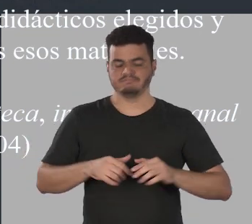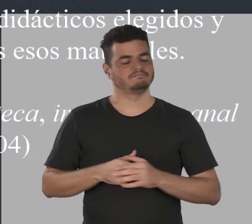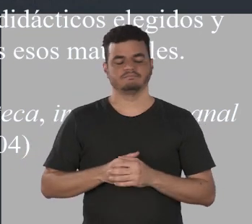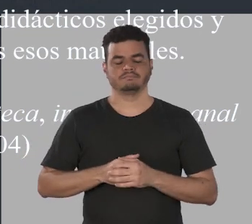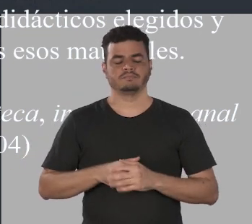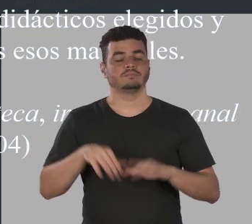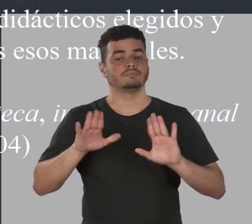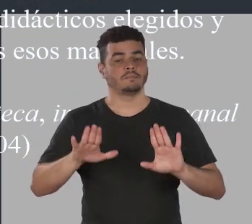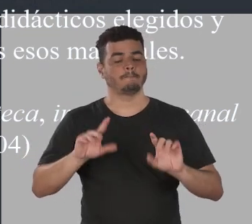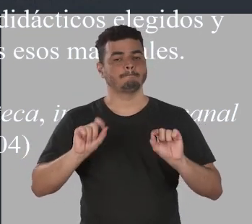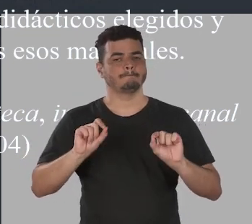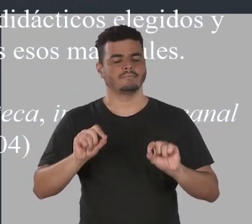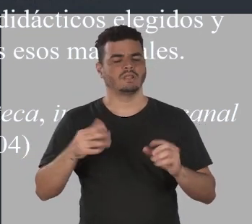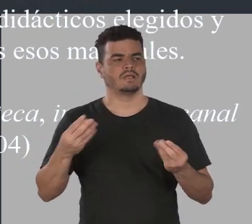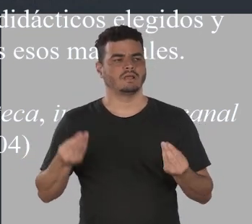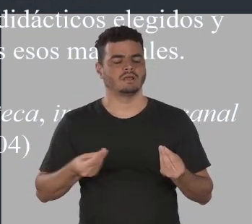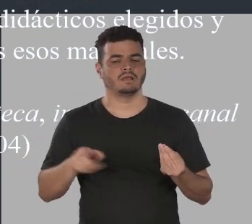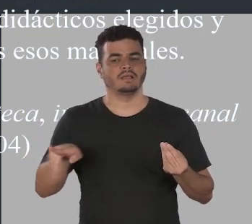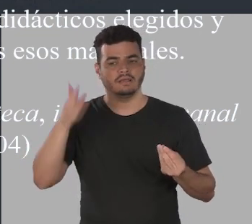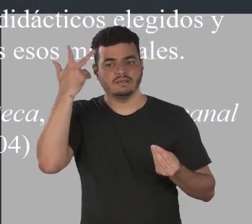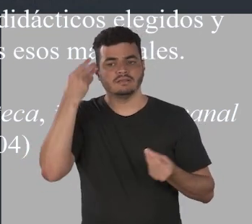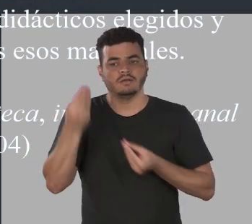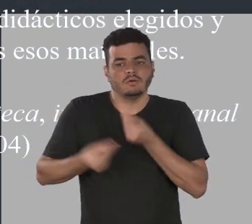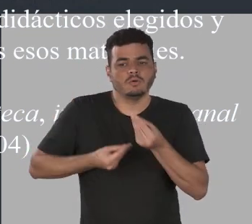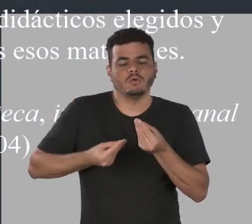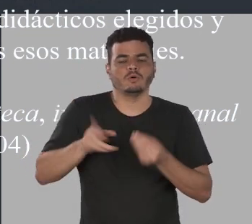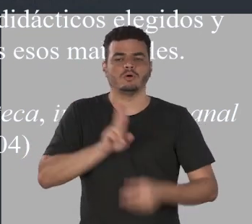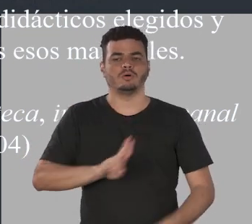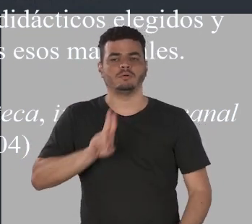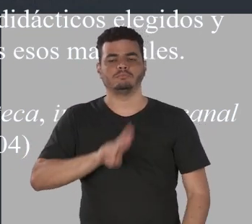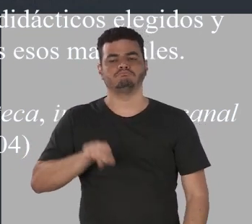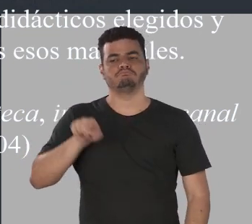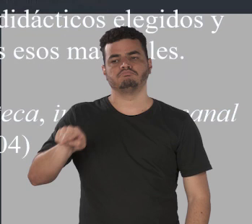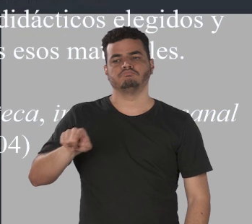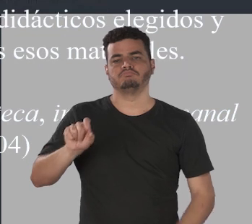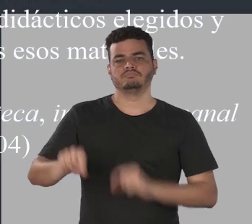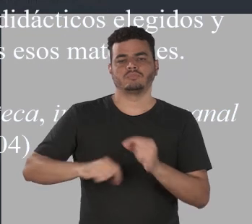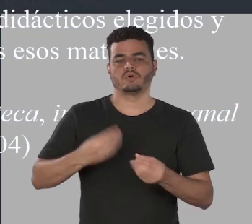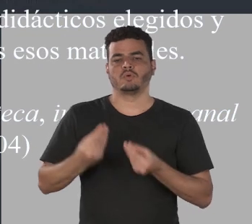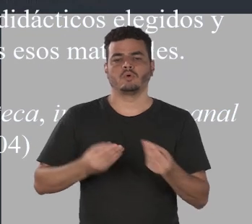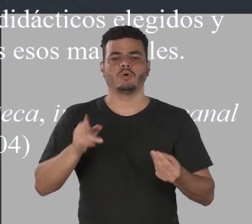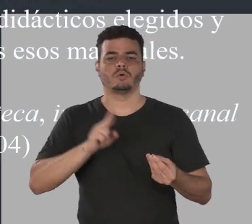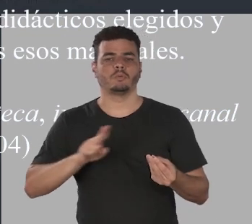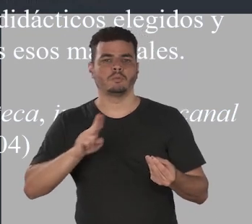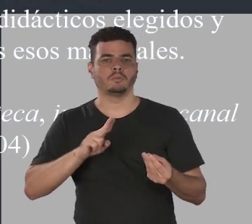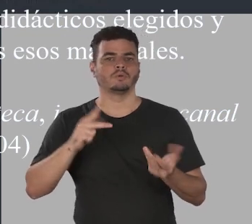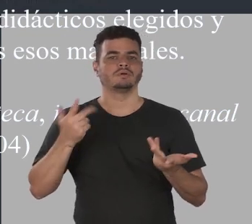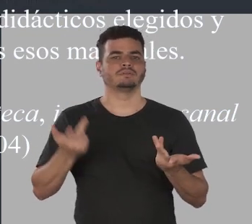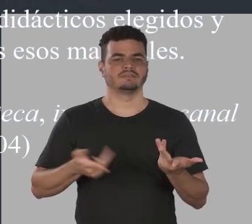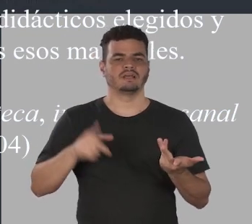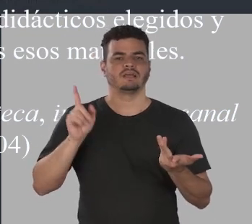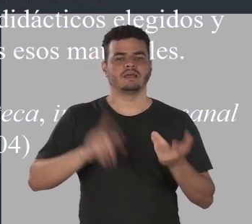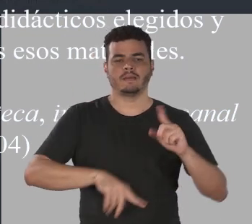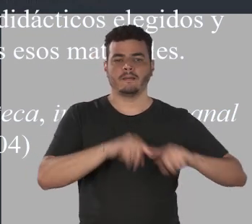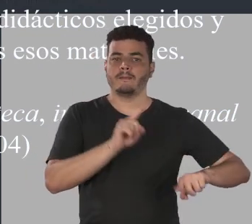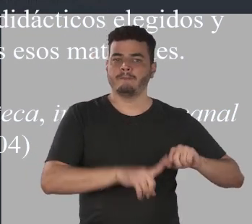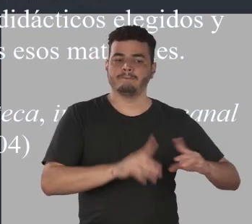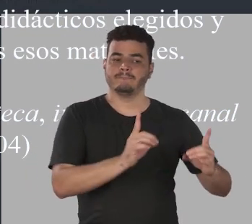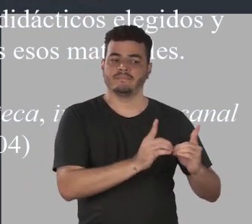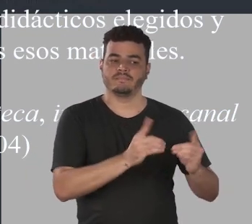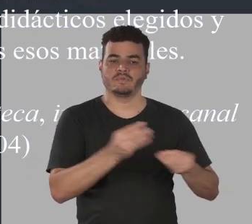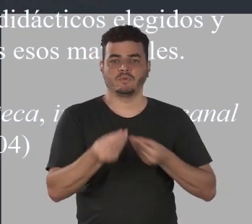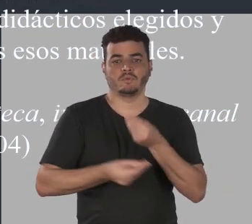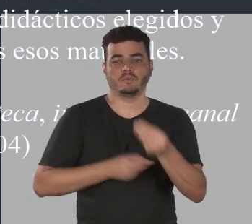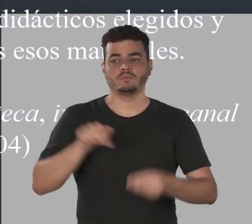material que estão na internet ou para que estejam, ou que sejam, digamos, considerados como